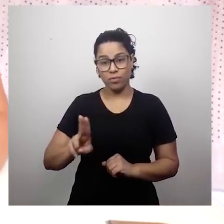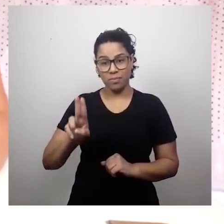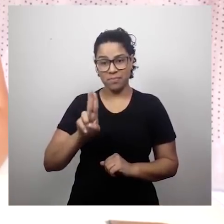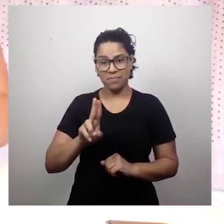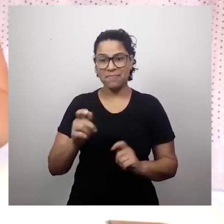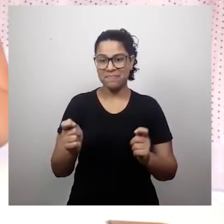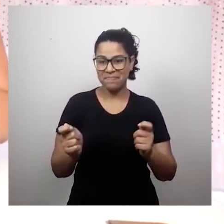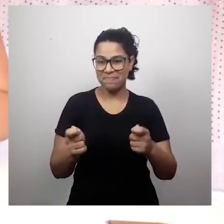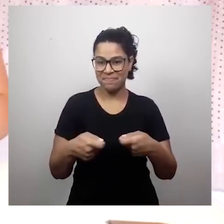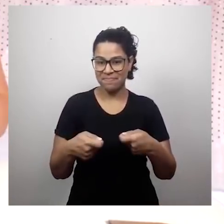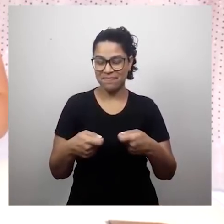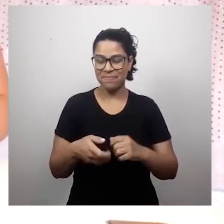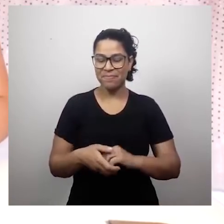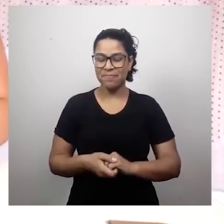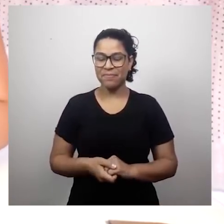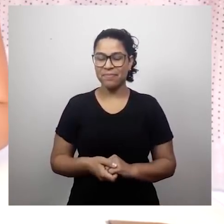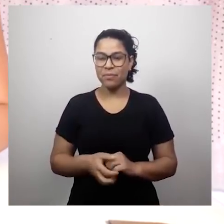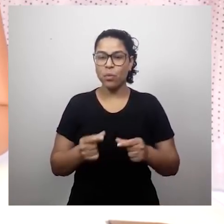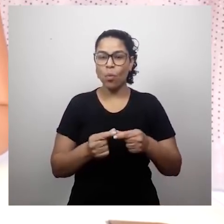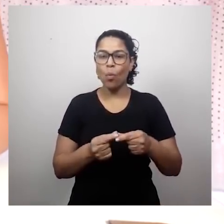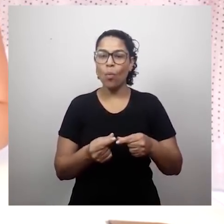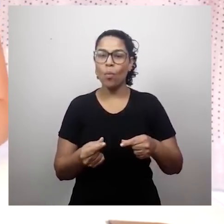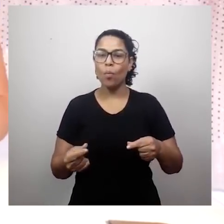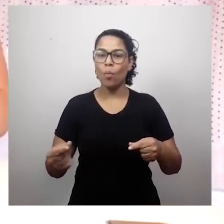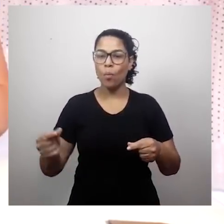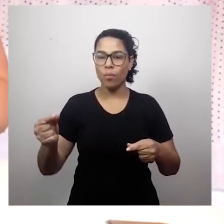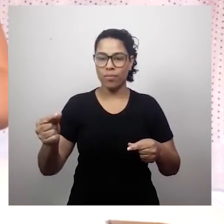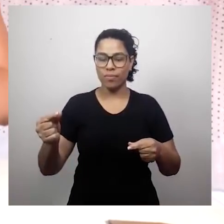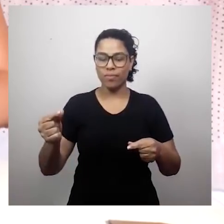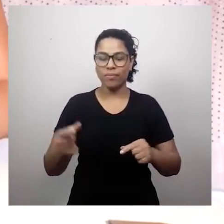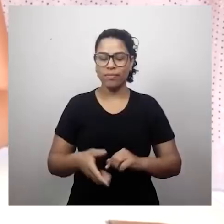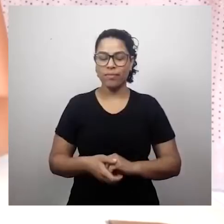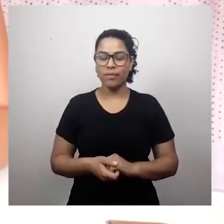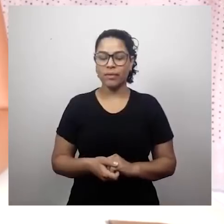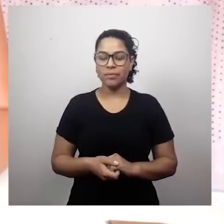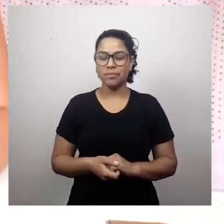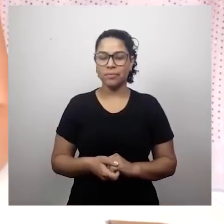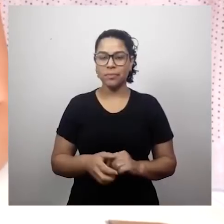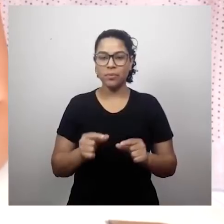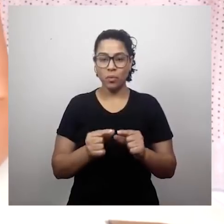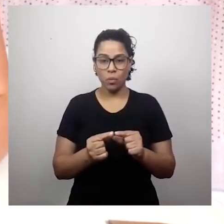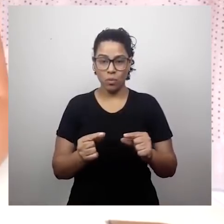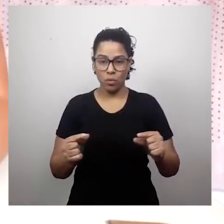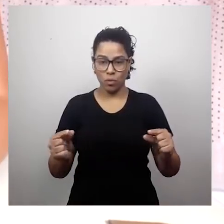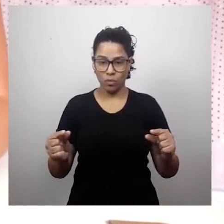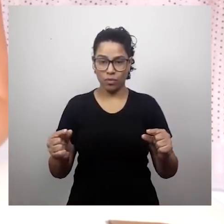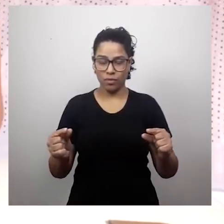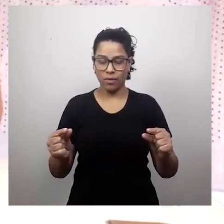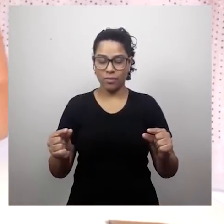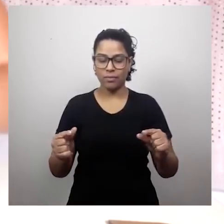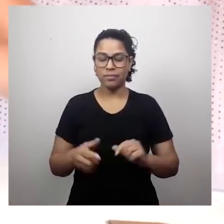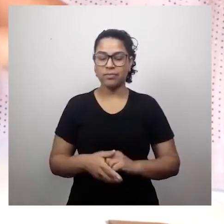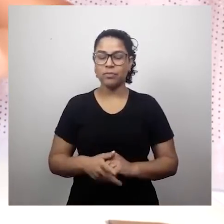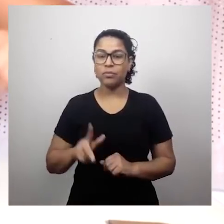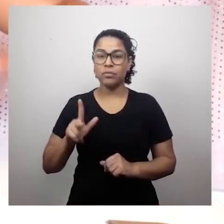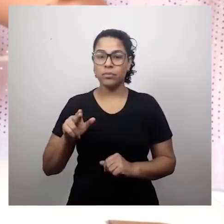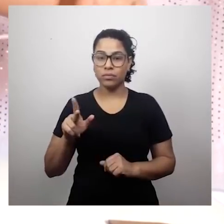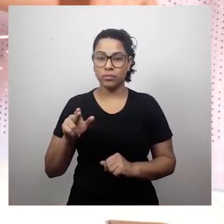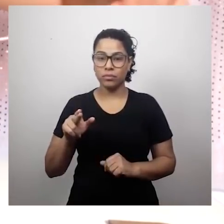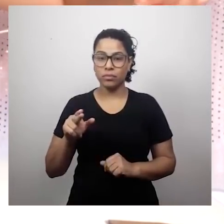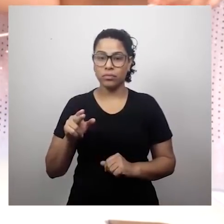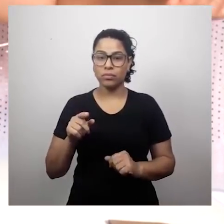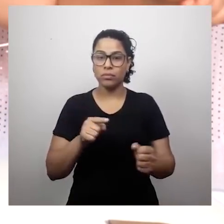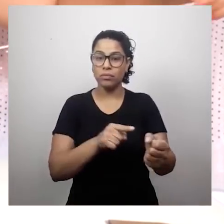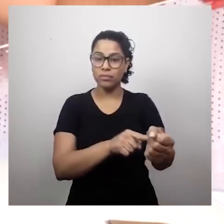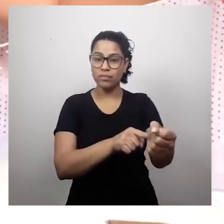utilizar será com o barbante. Então, no caso, nós vamos pegar o barbante, vamos